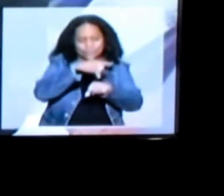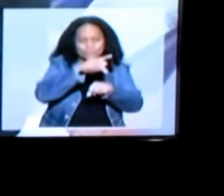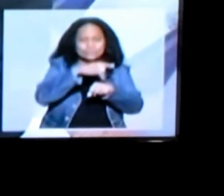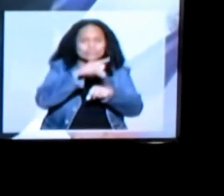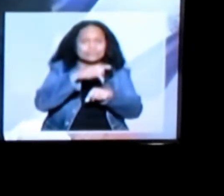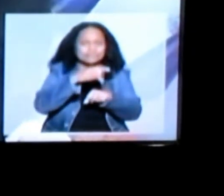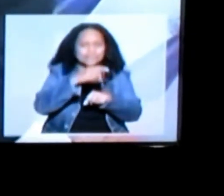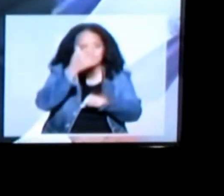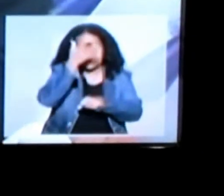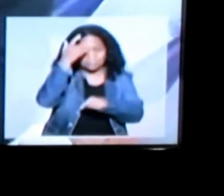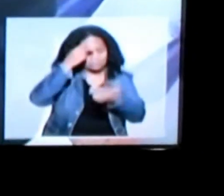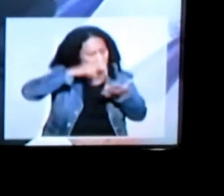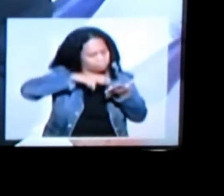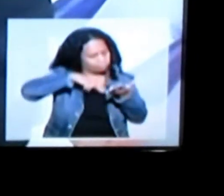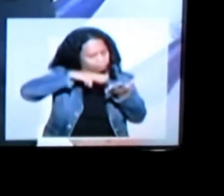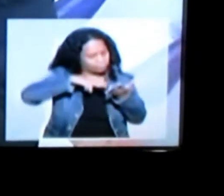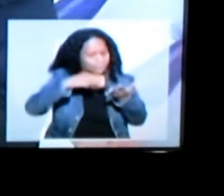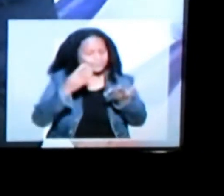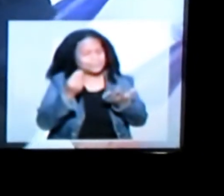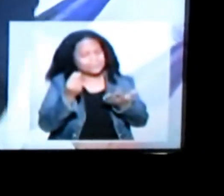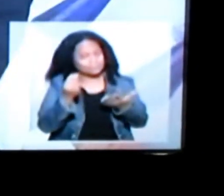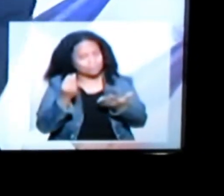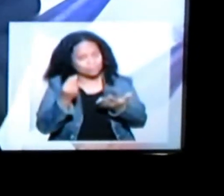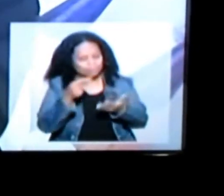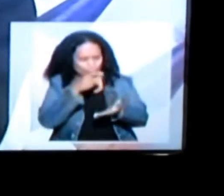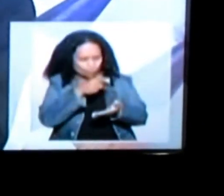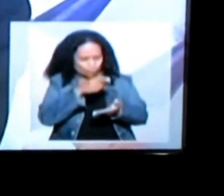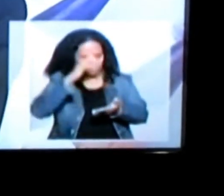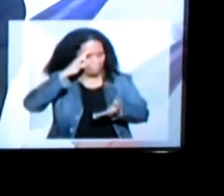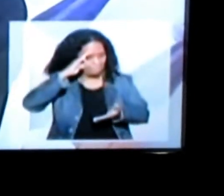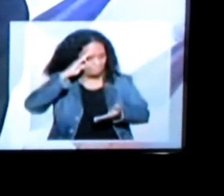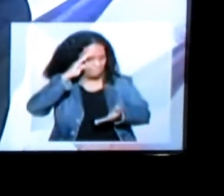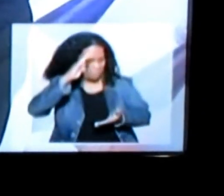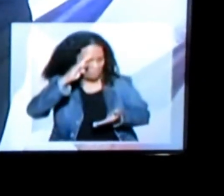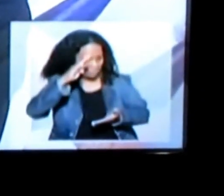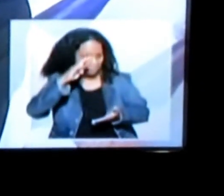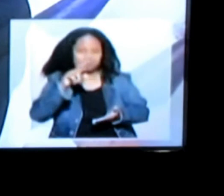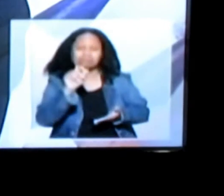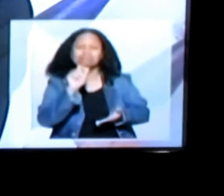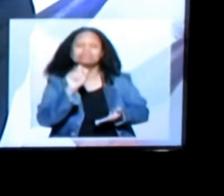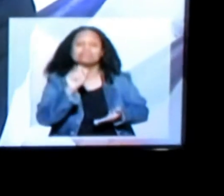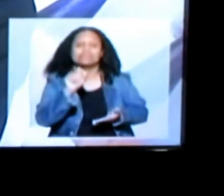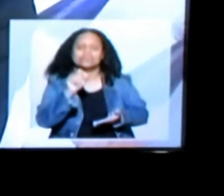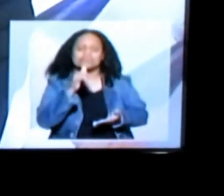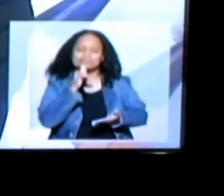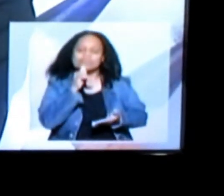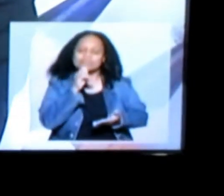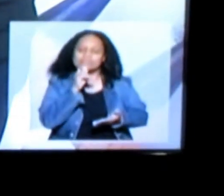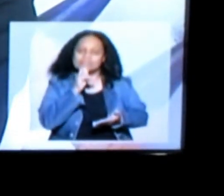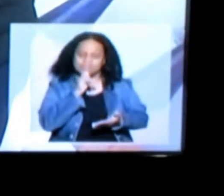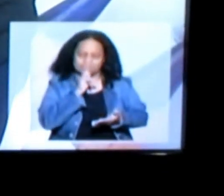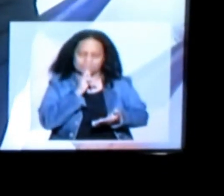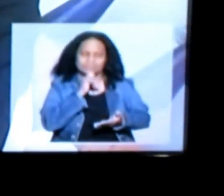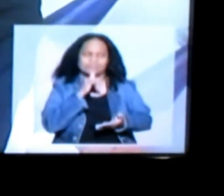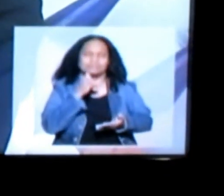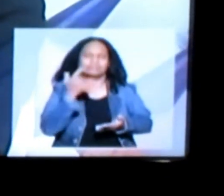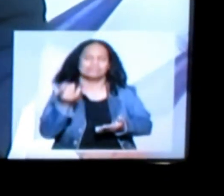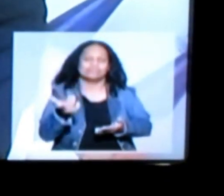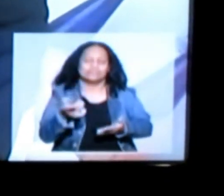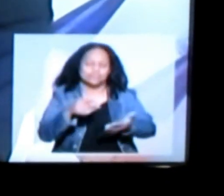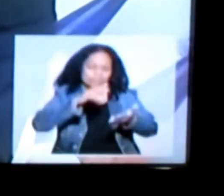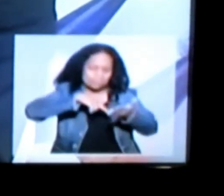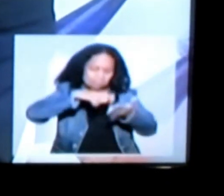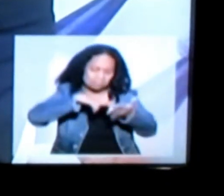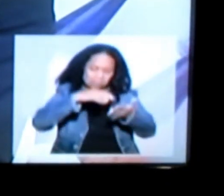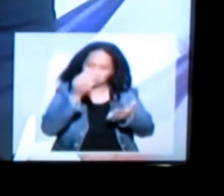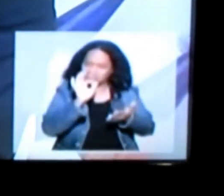país de pessoas que leiam muito. Vocês têm um papel fundamental nisso aí, e quero exemplos também de casos de pessoas